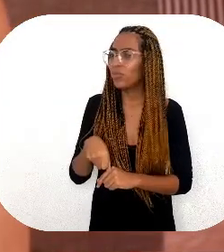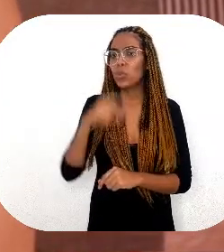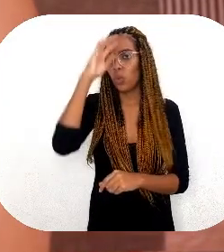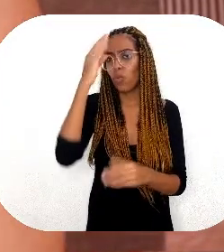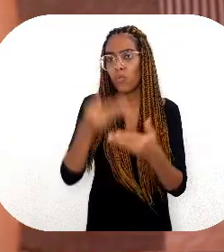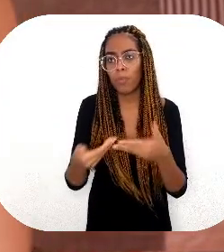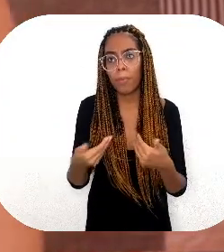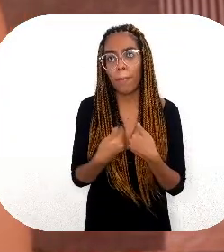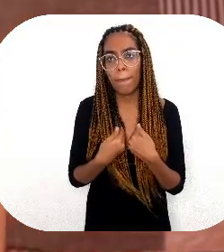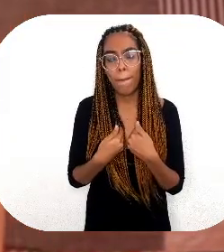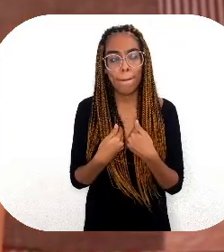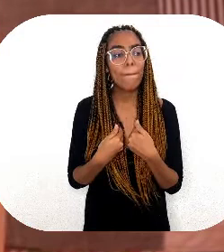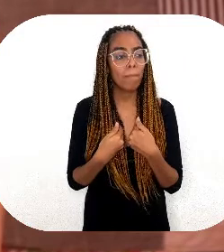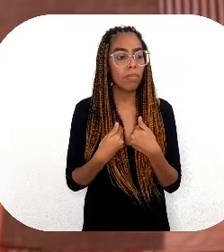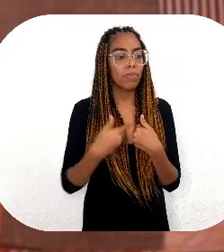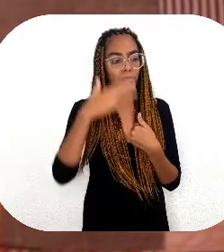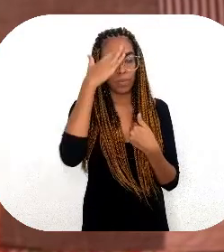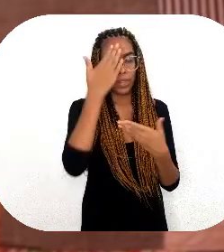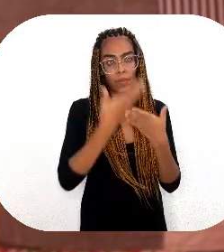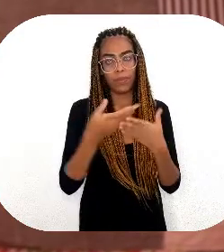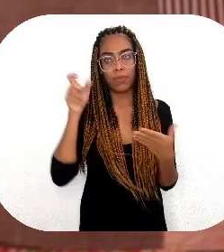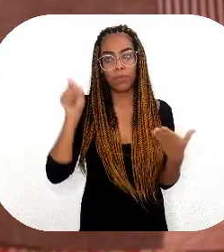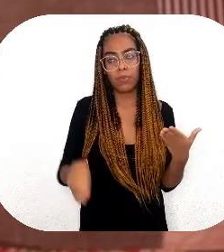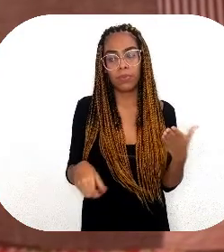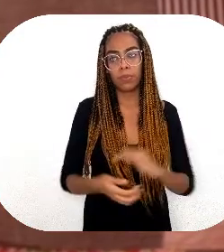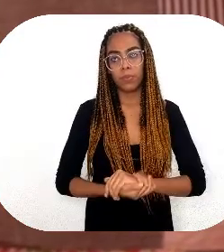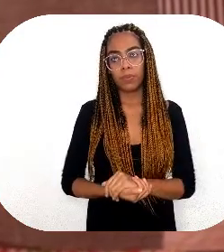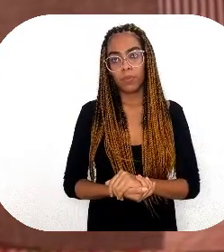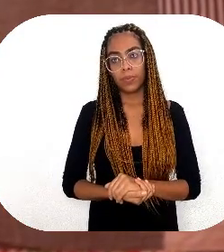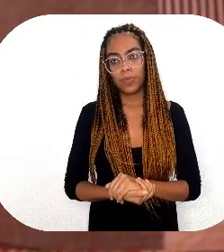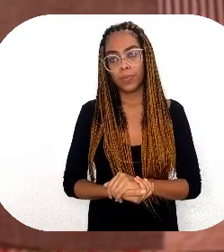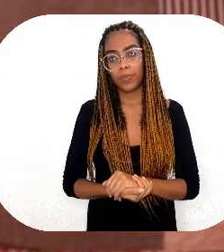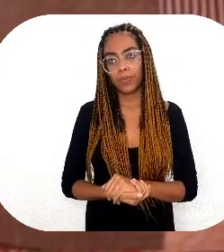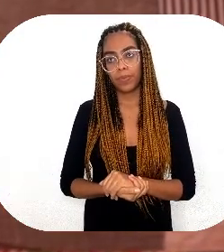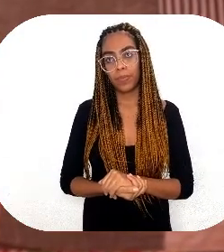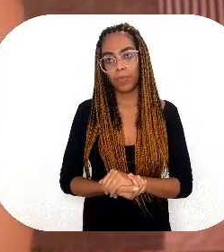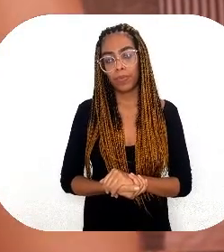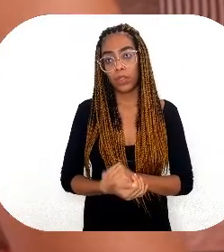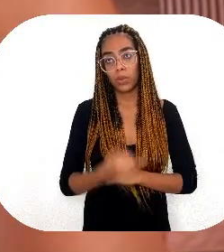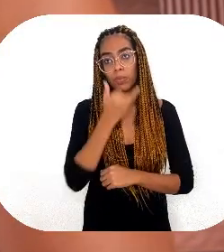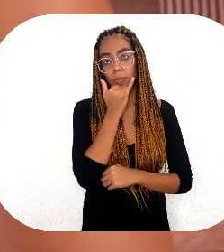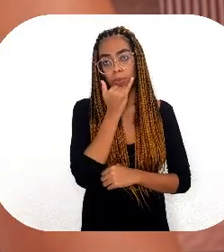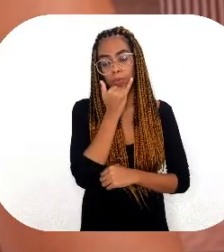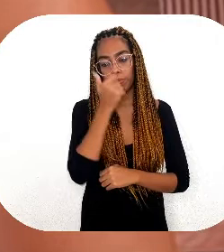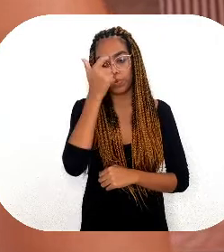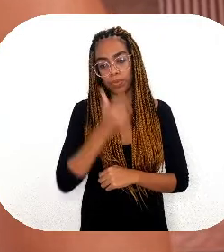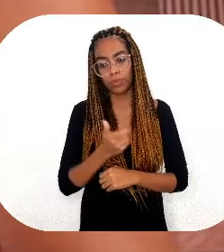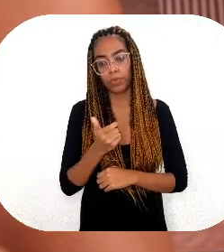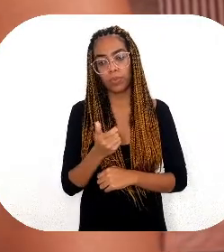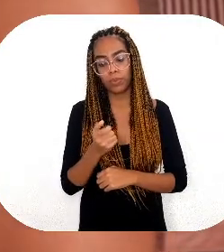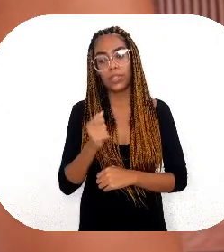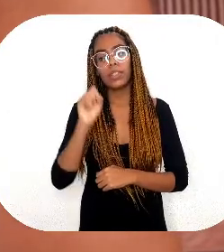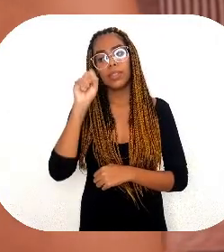claro. Oxe, tô te falando, você não confia em mim, mas... Eu mereço confiança, viu? Então,